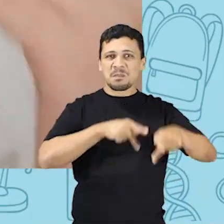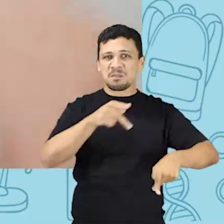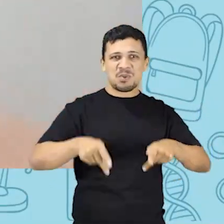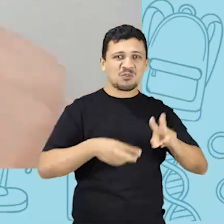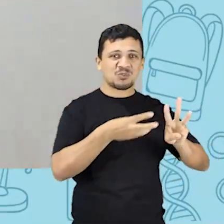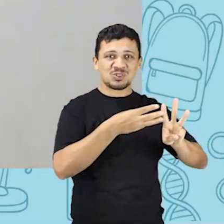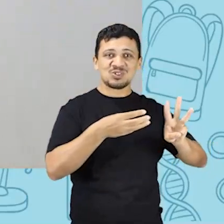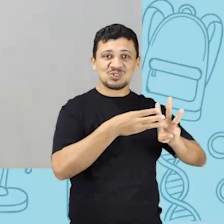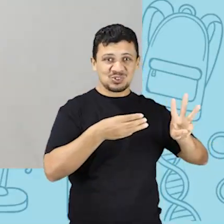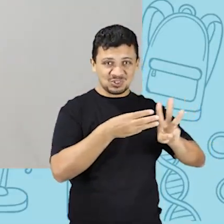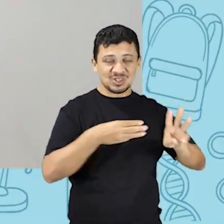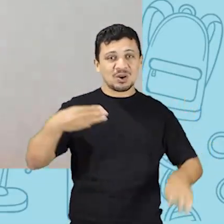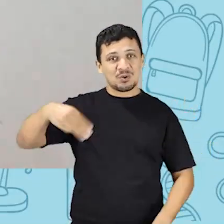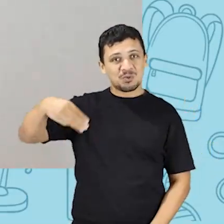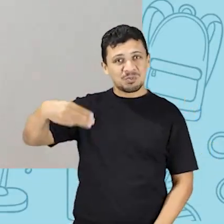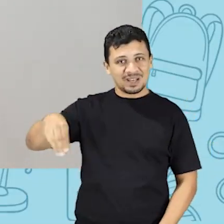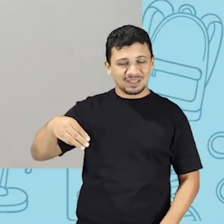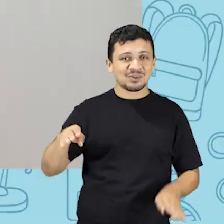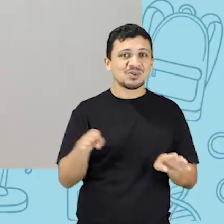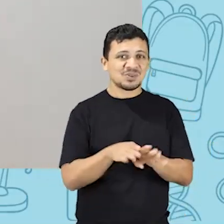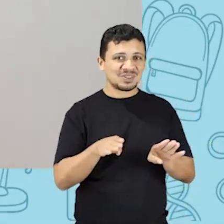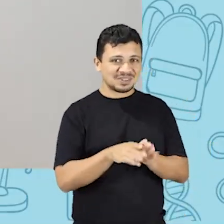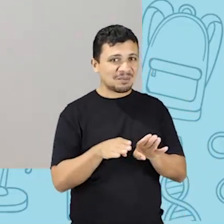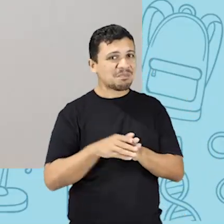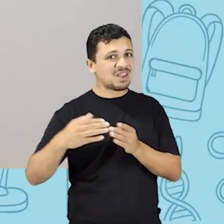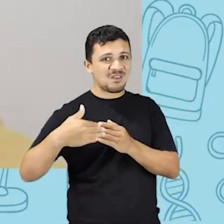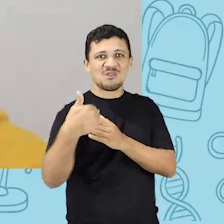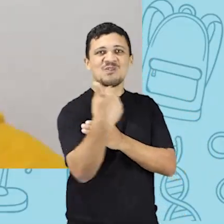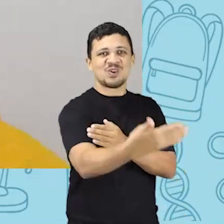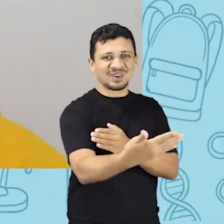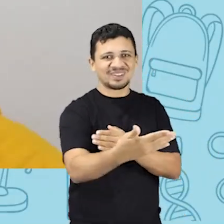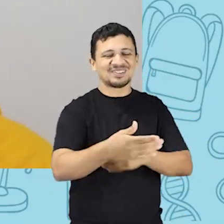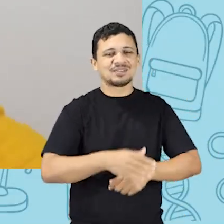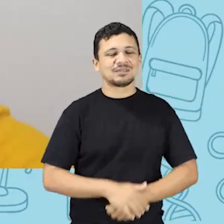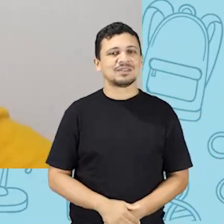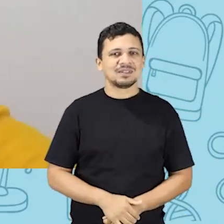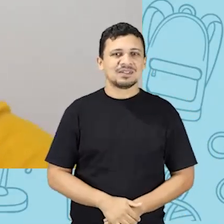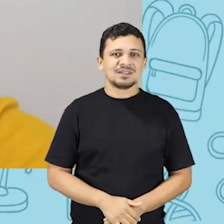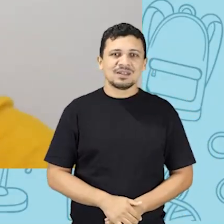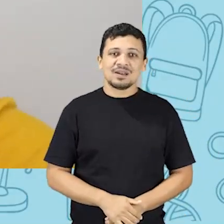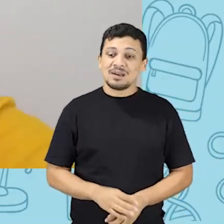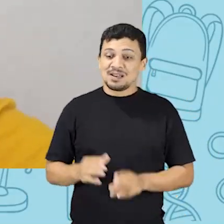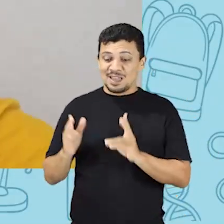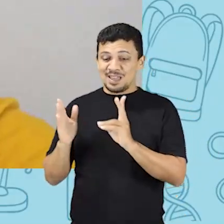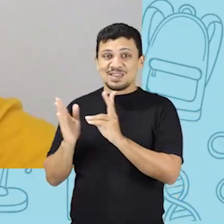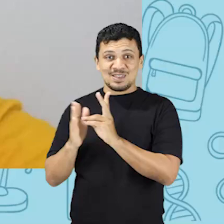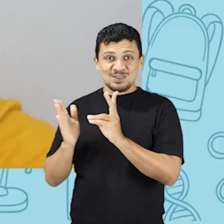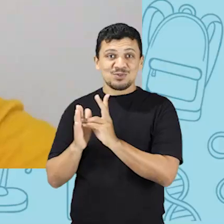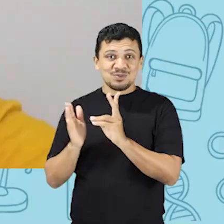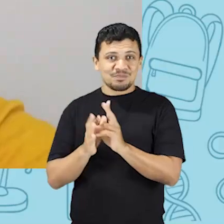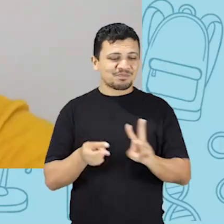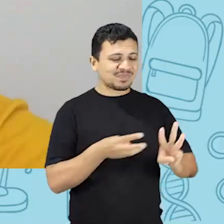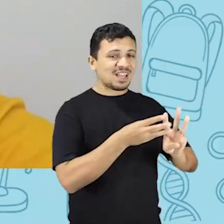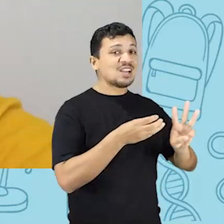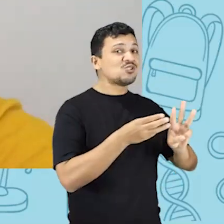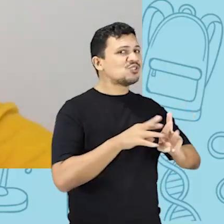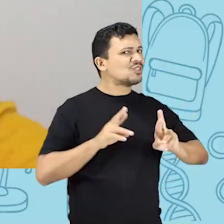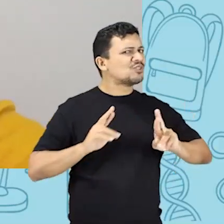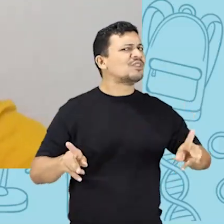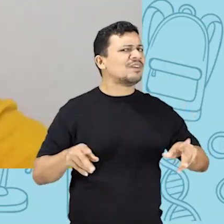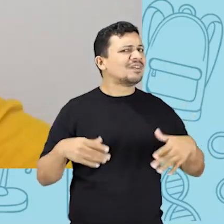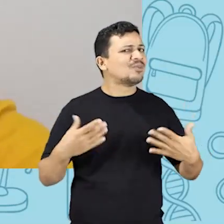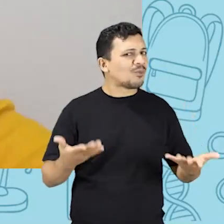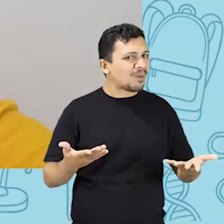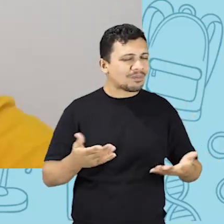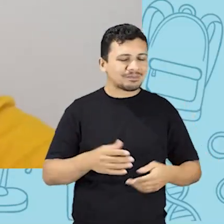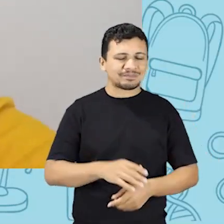indígenas só no nosso estado e também fora do nosso estado. A diferença entre a palavra índio e indígena.